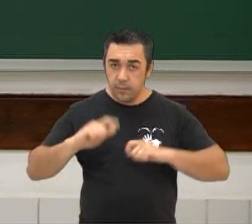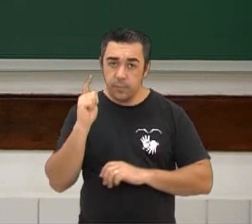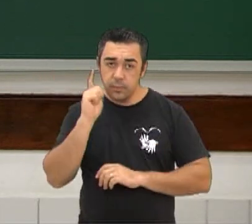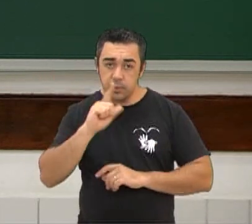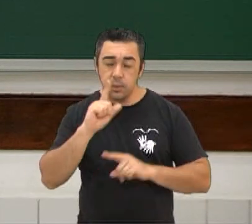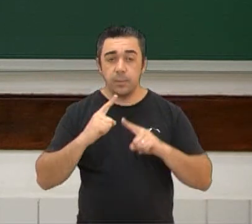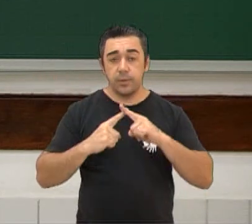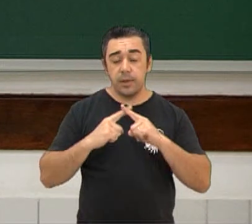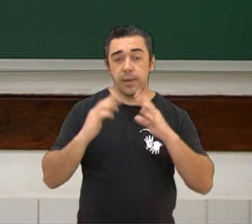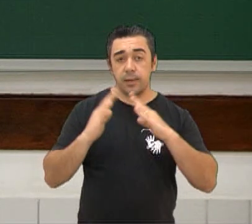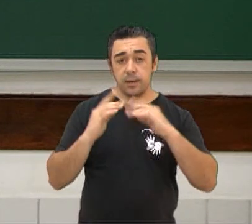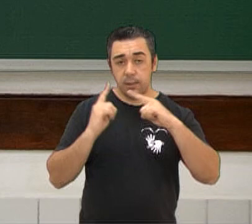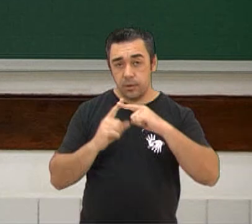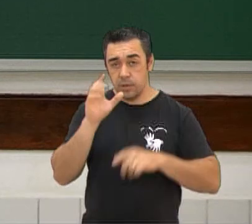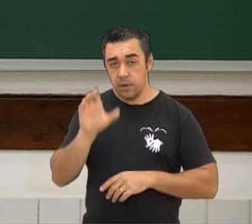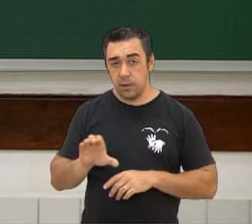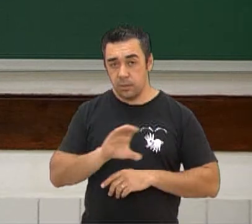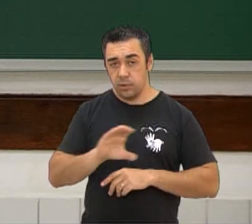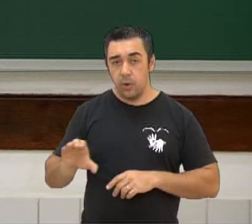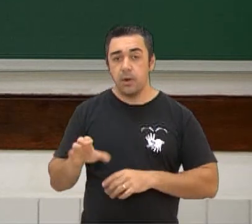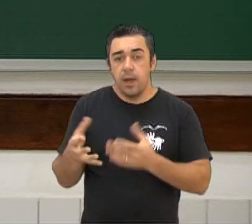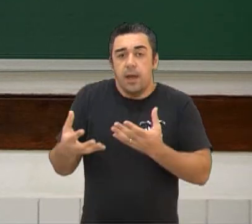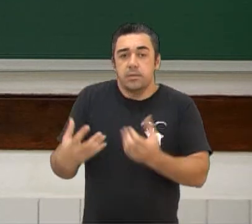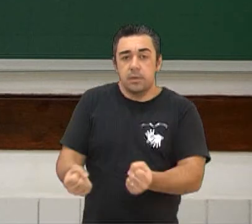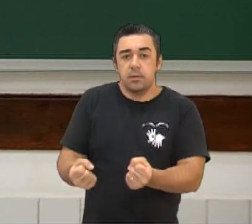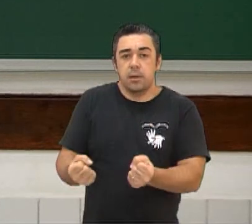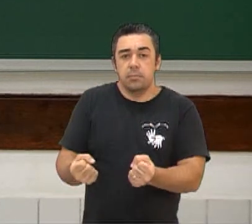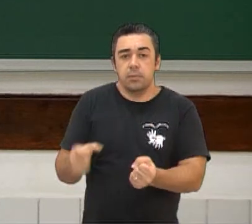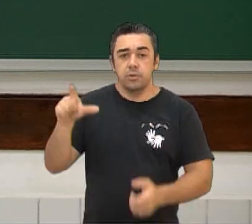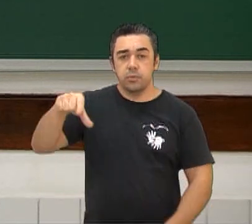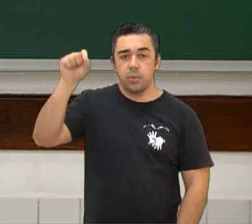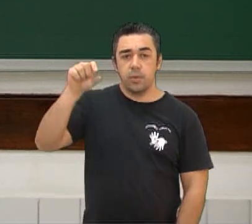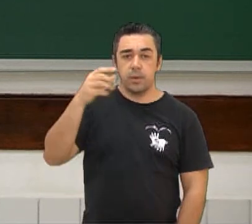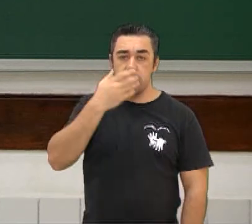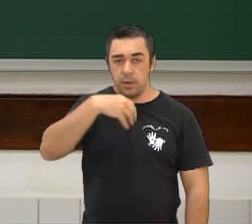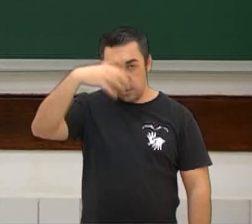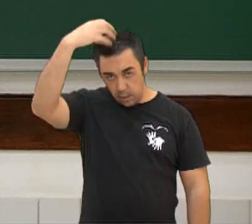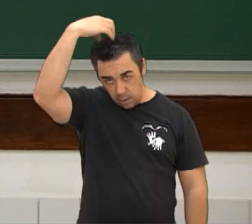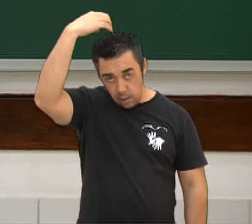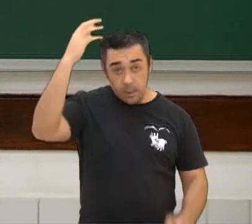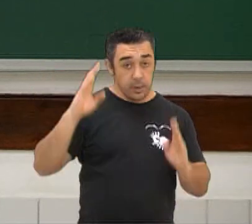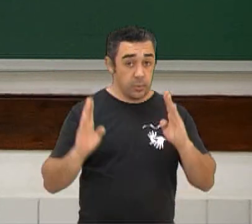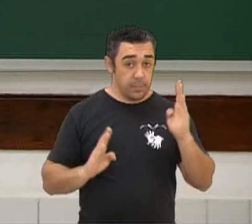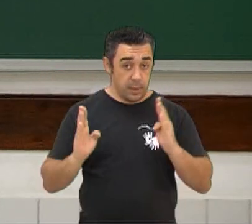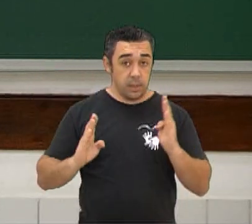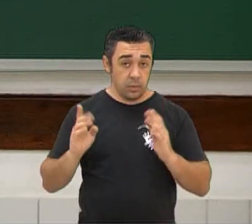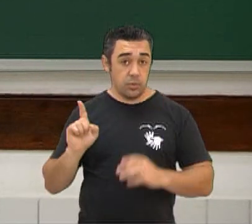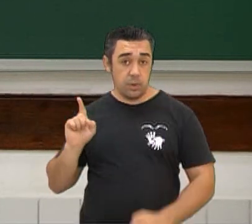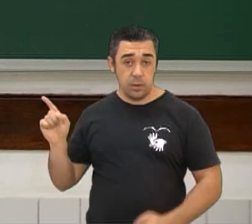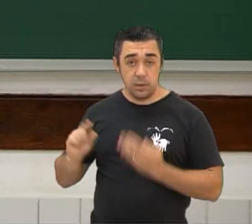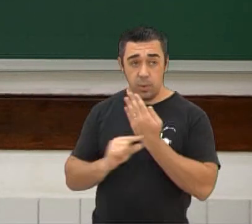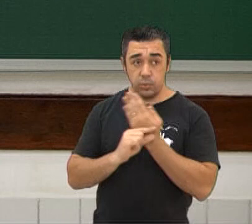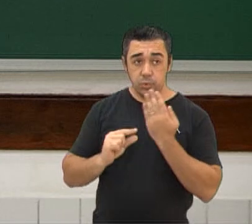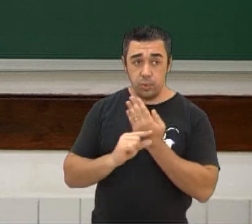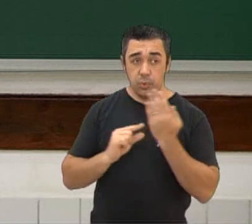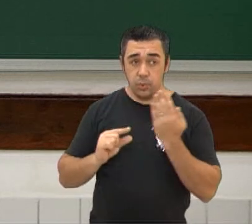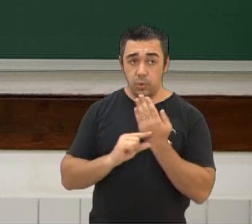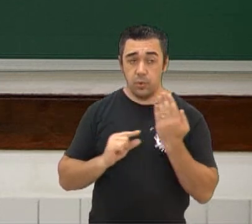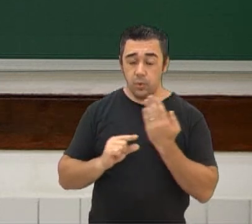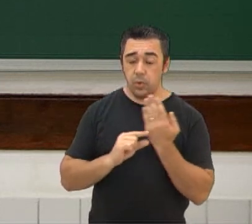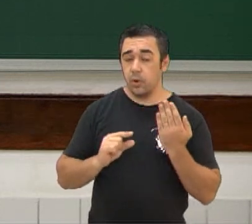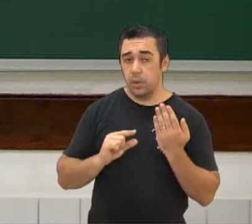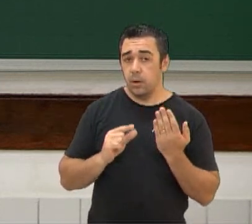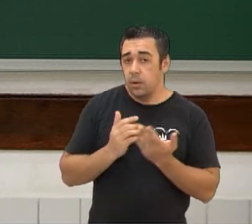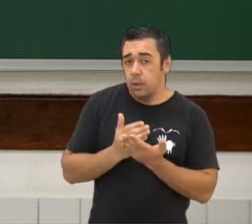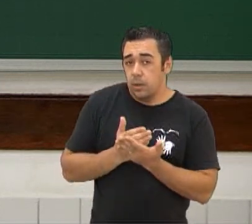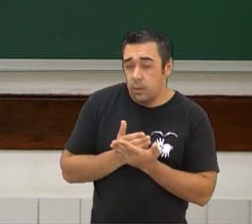igreja permitia que ele fosse rei. Mas nesse período do Guilherme de Ockham, começa, ainda não se